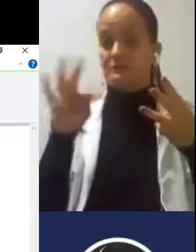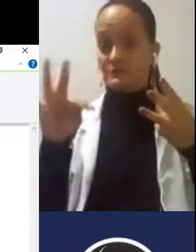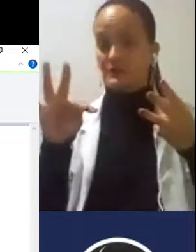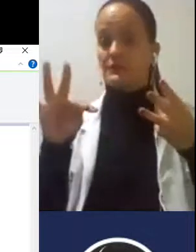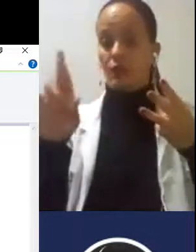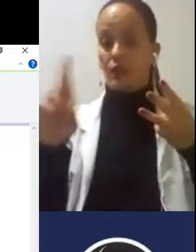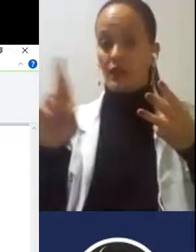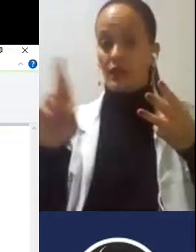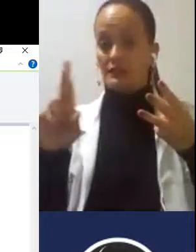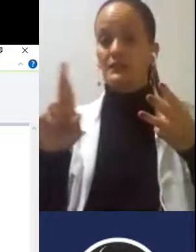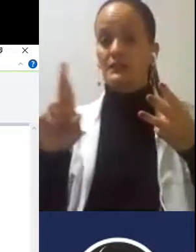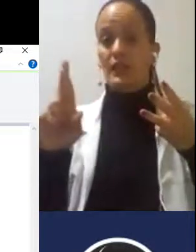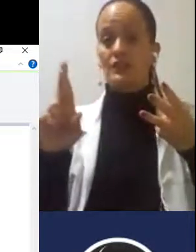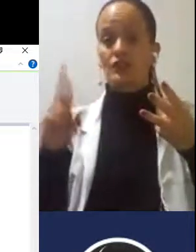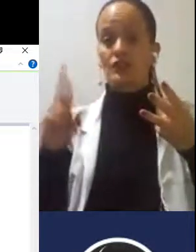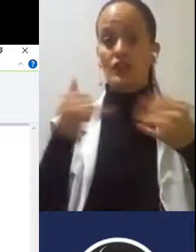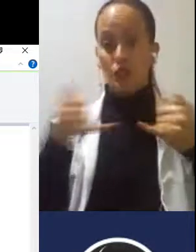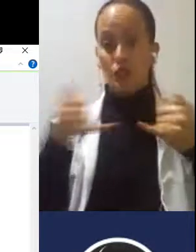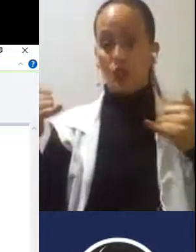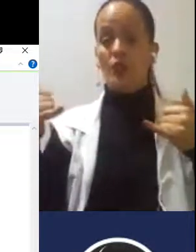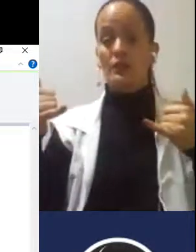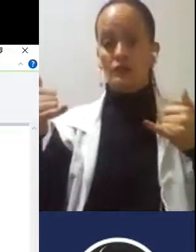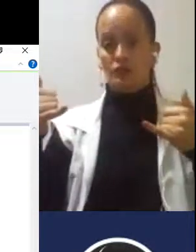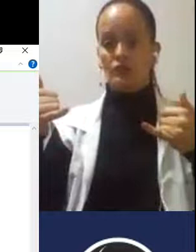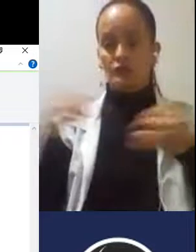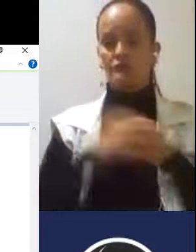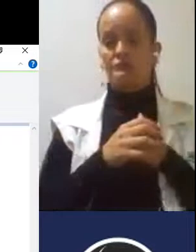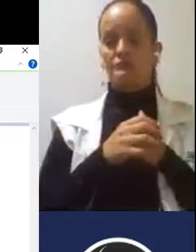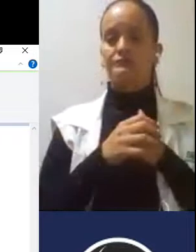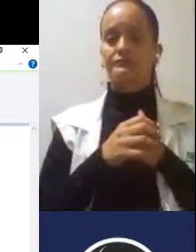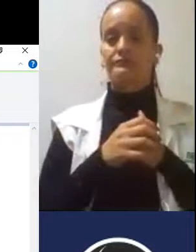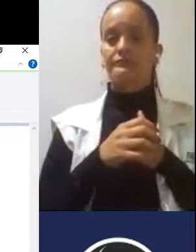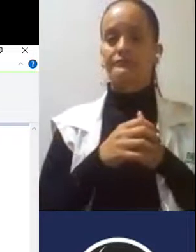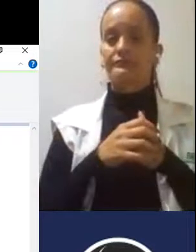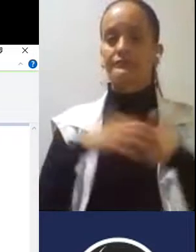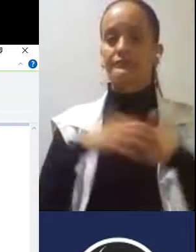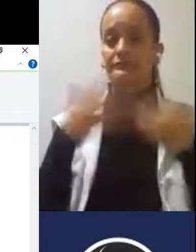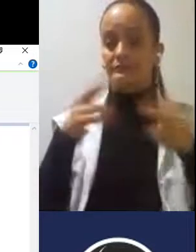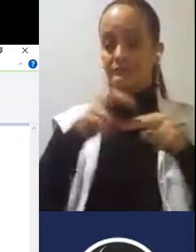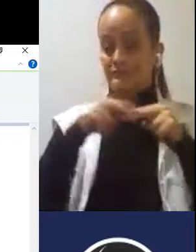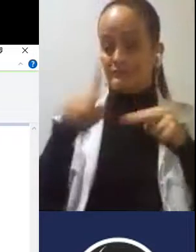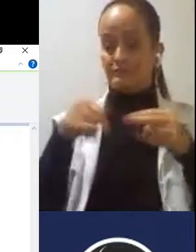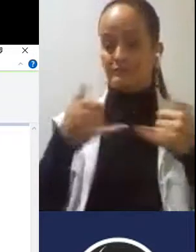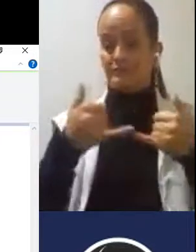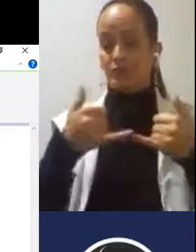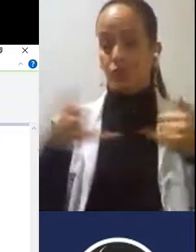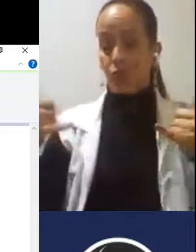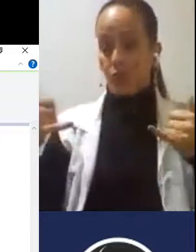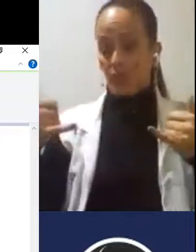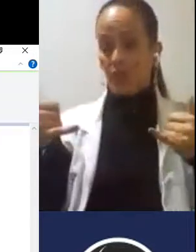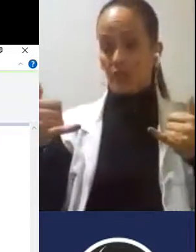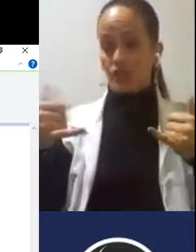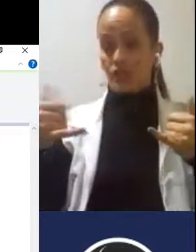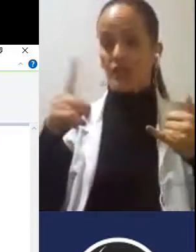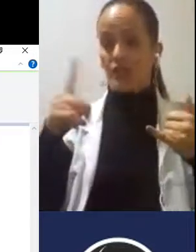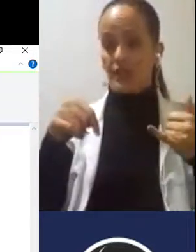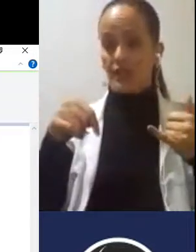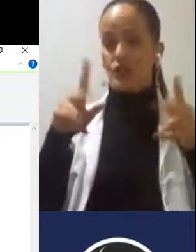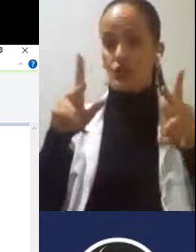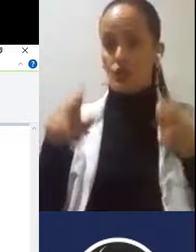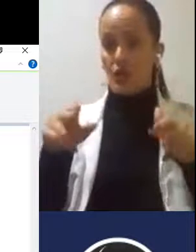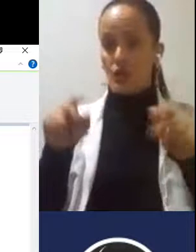corrente. Então, a primeira lei de Ohm define que a corrente elétrica é igual ao quê? a tensão